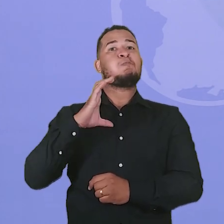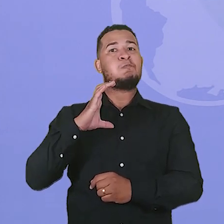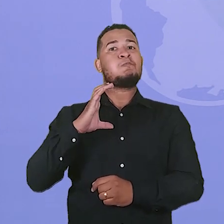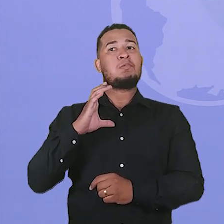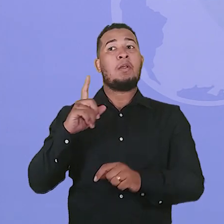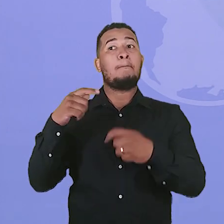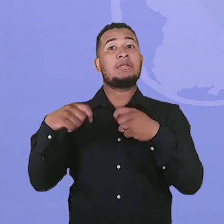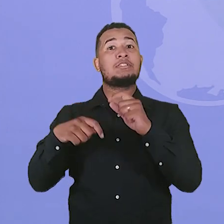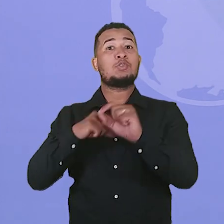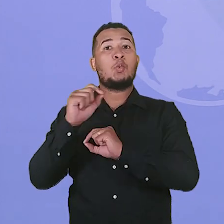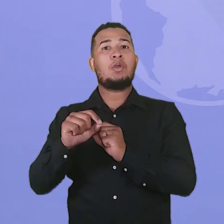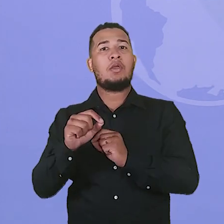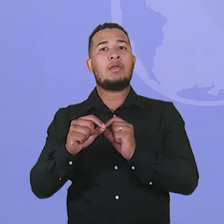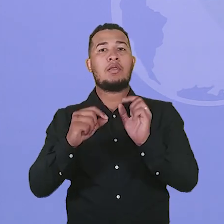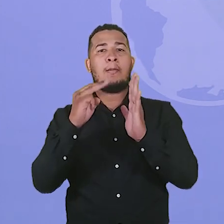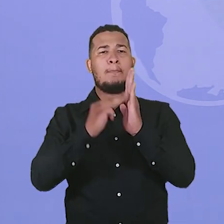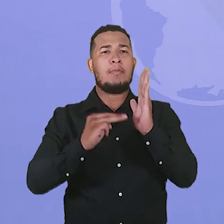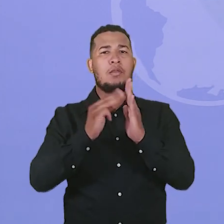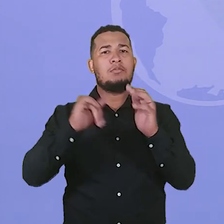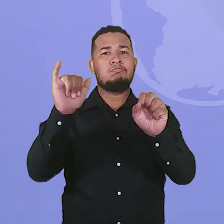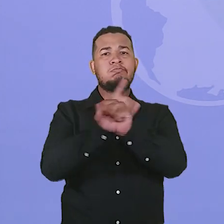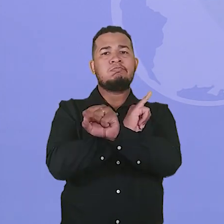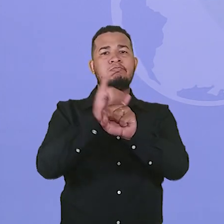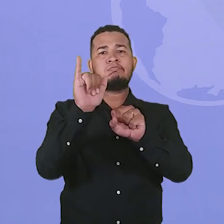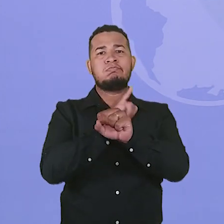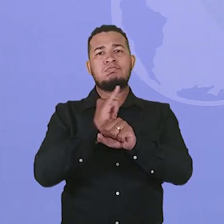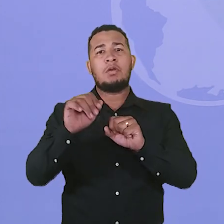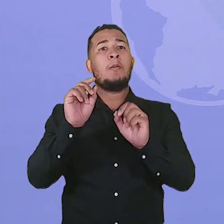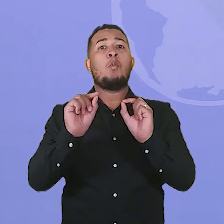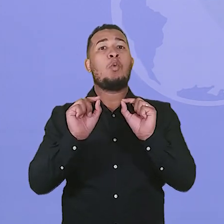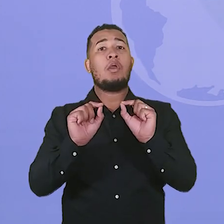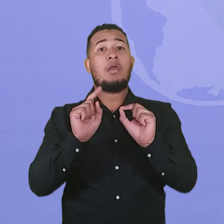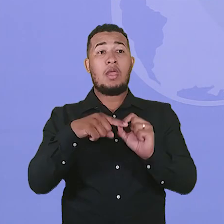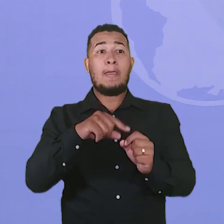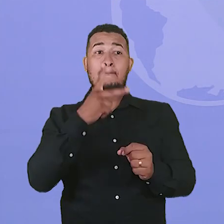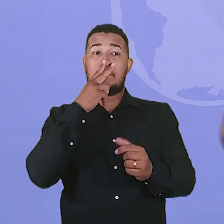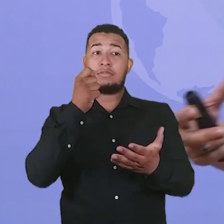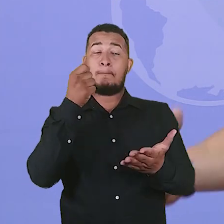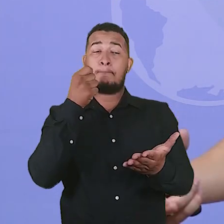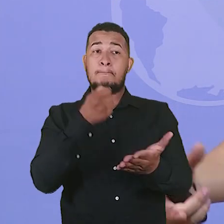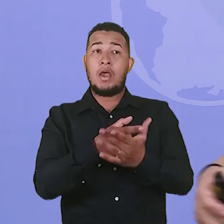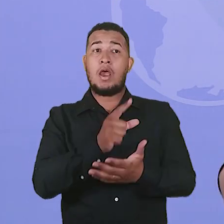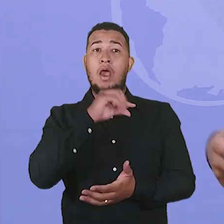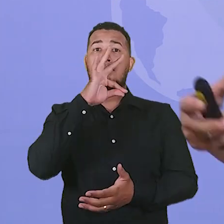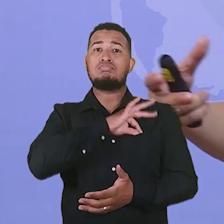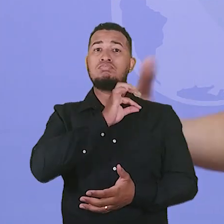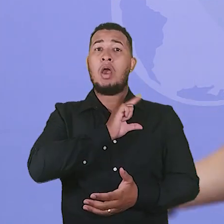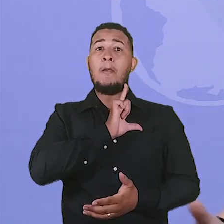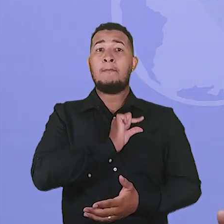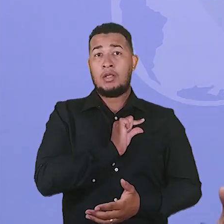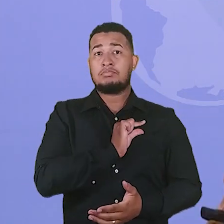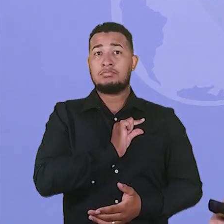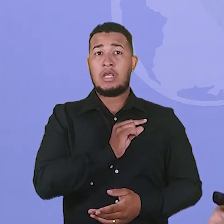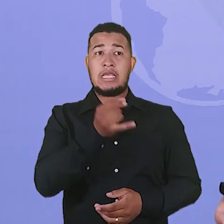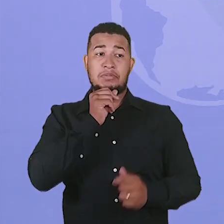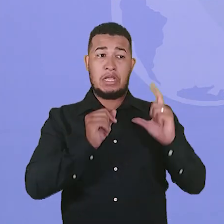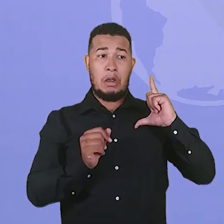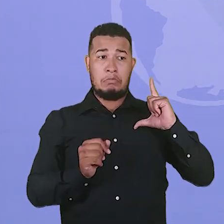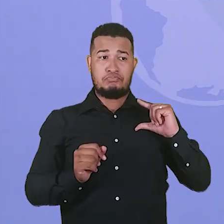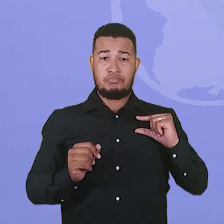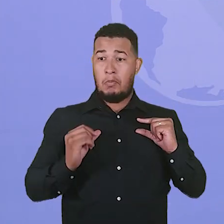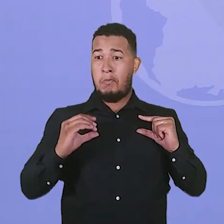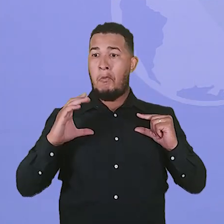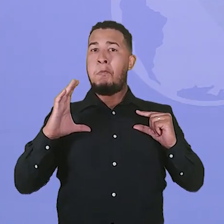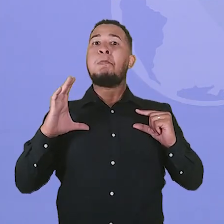precisa, um dos métodos, um dos mecanismos que ele tem para lucrar é pagar menos para o seu funcionário. O